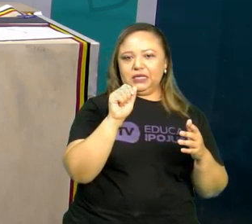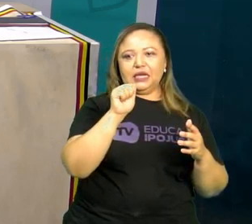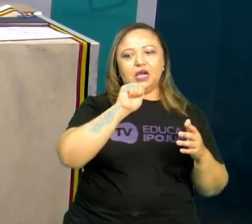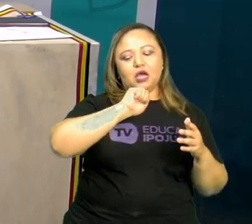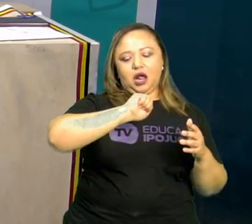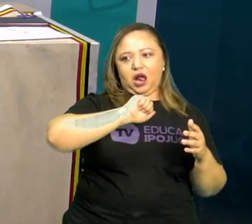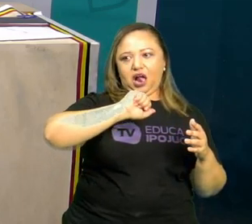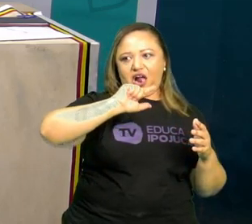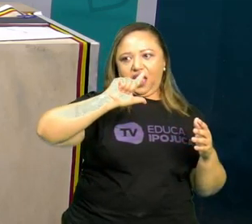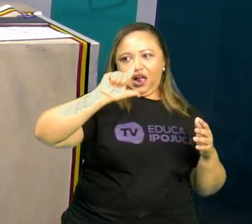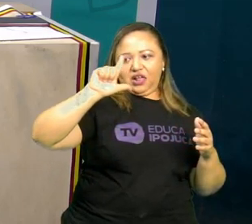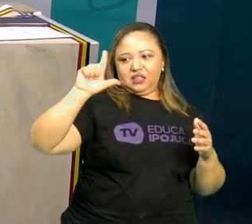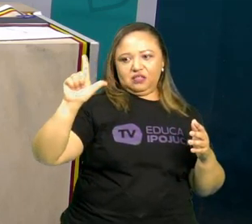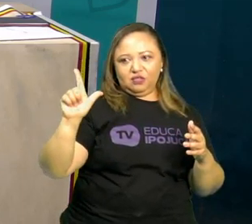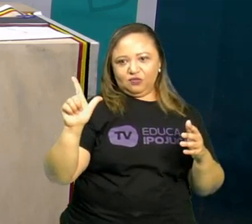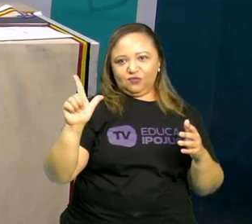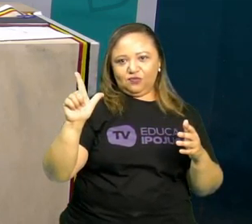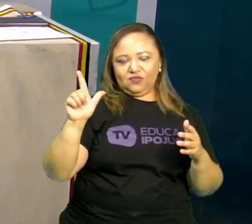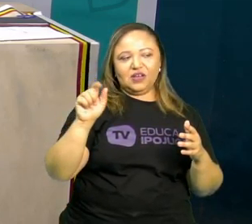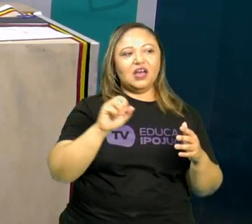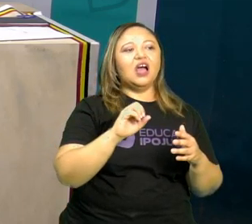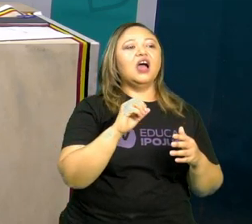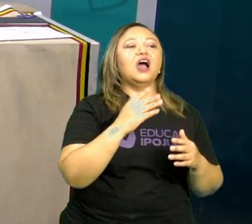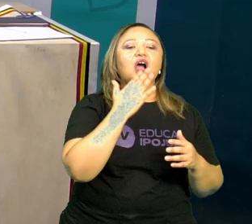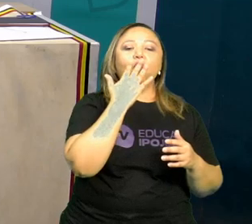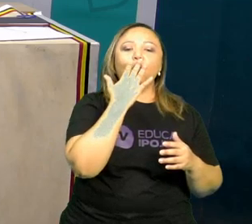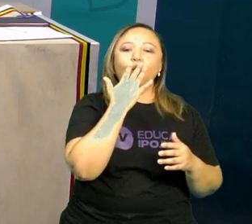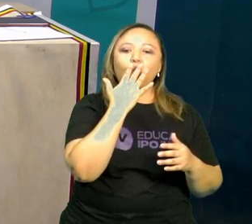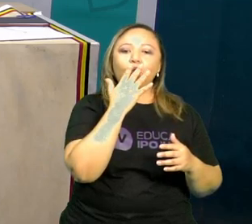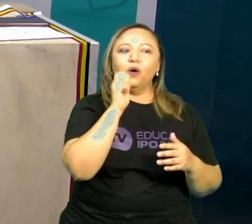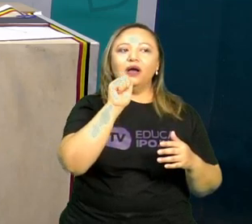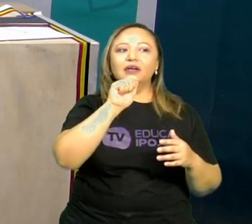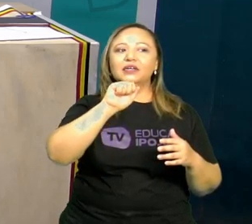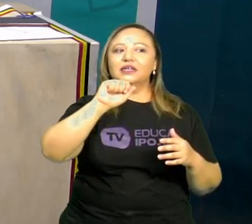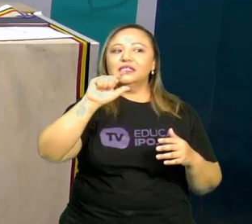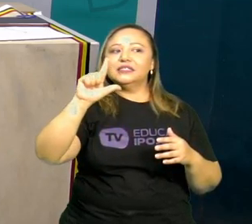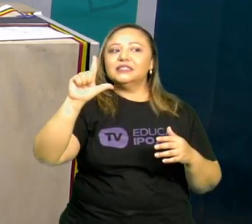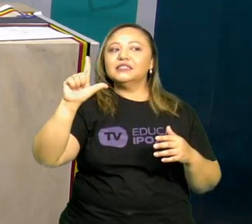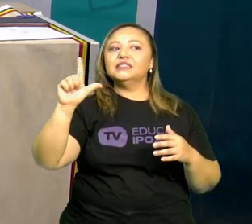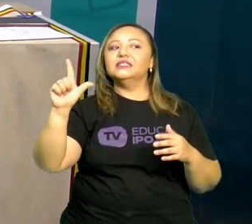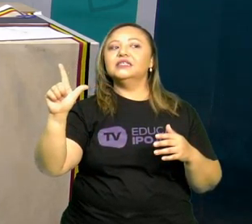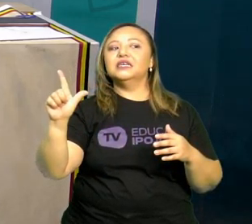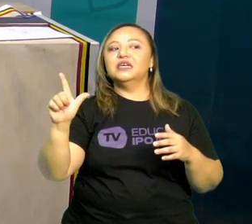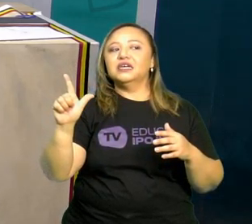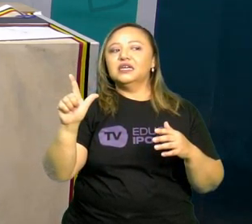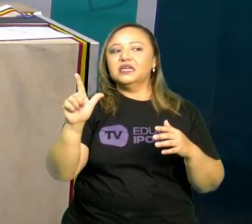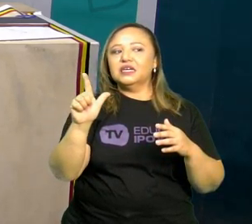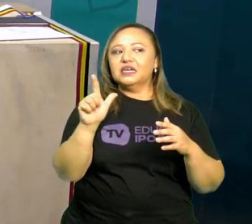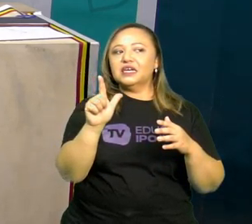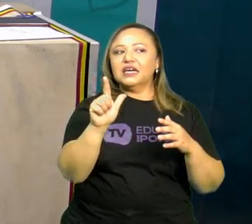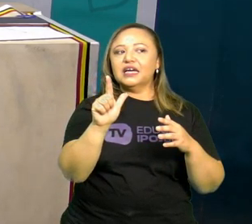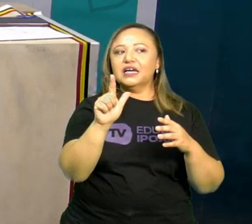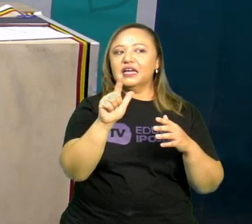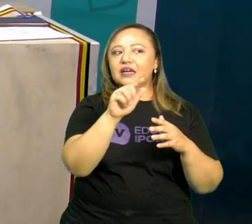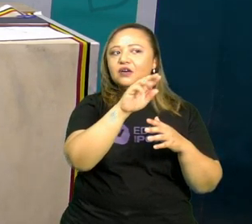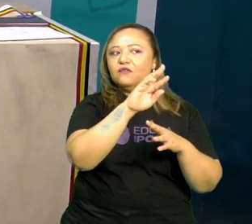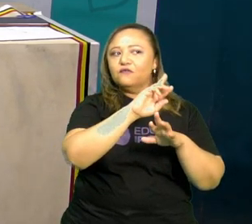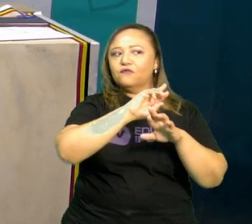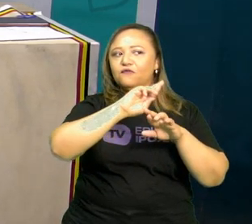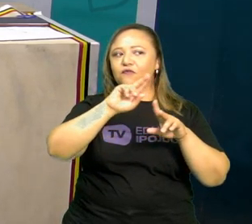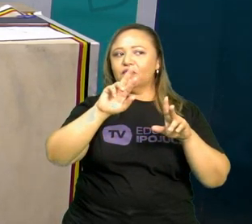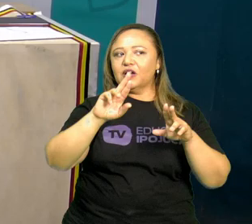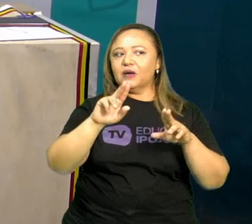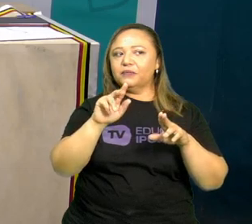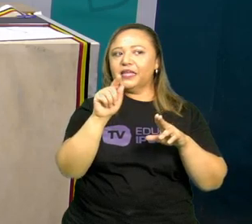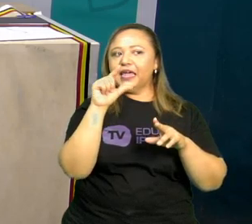um azul muito bem mas a redor da caixinha também sim o quê